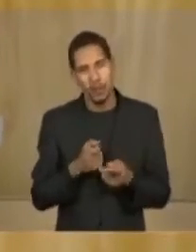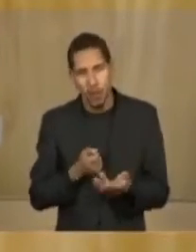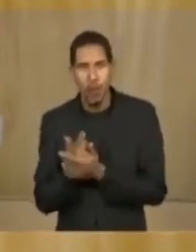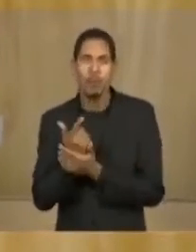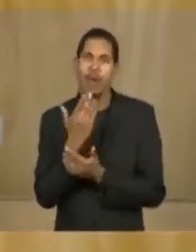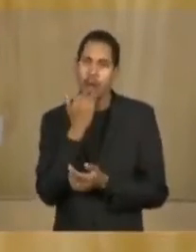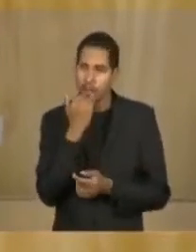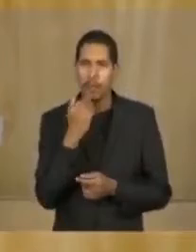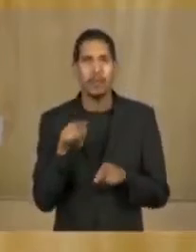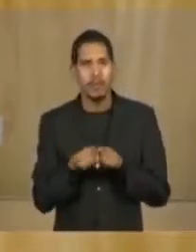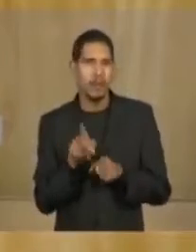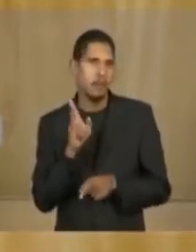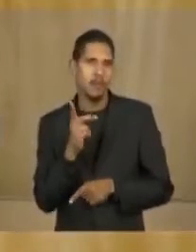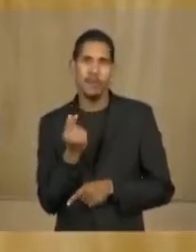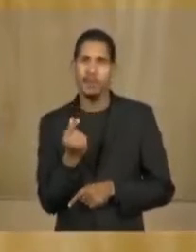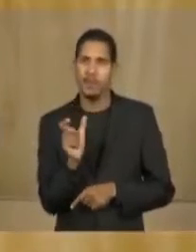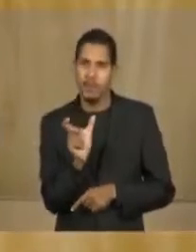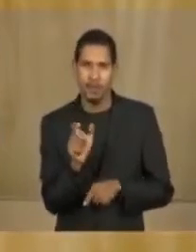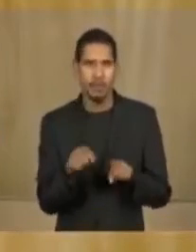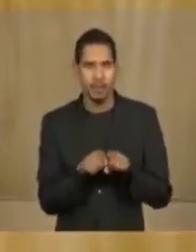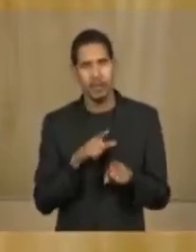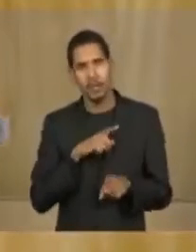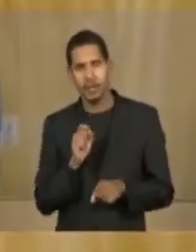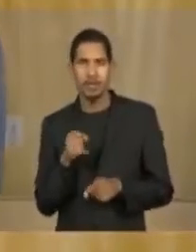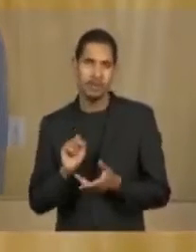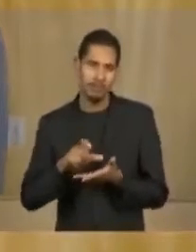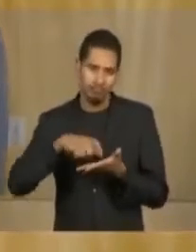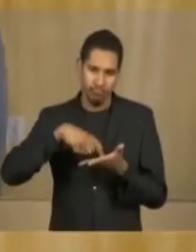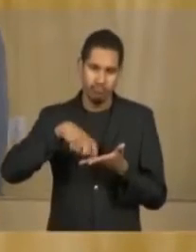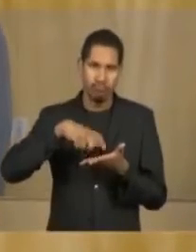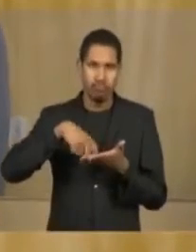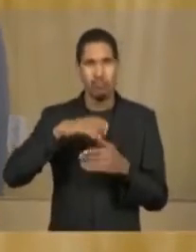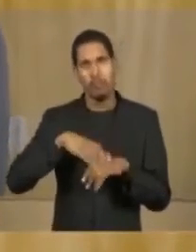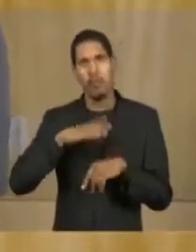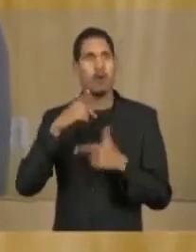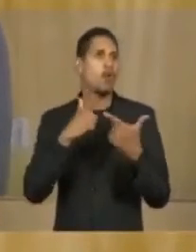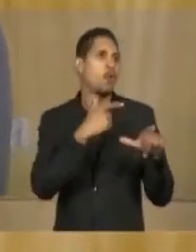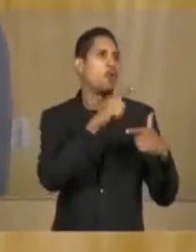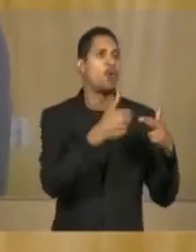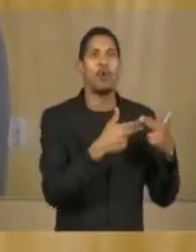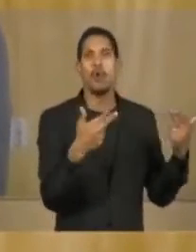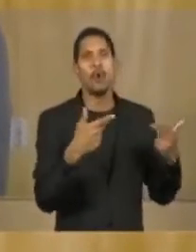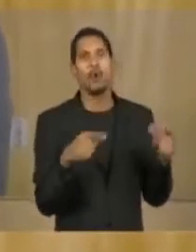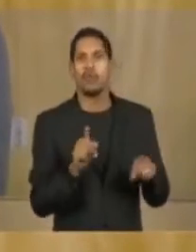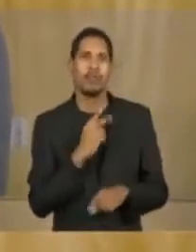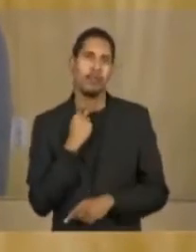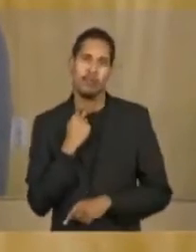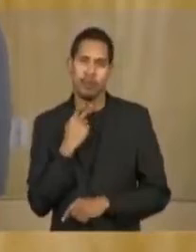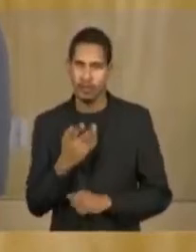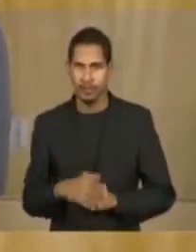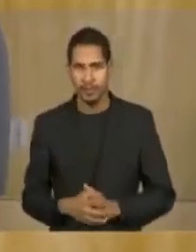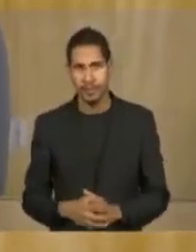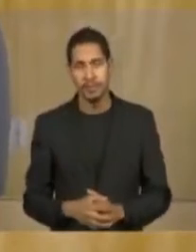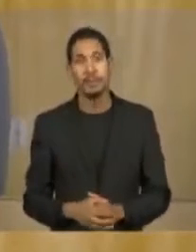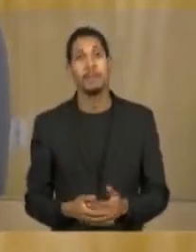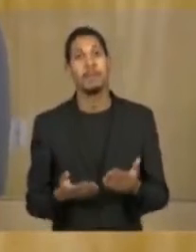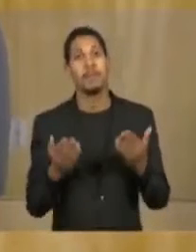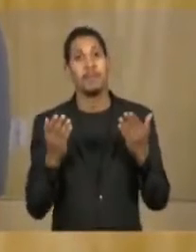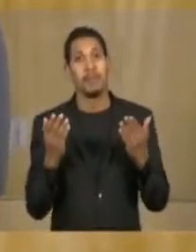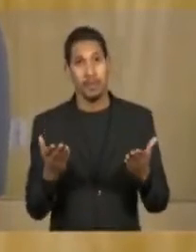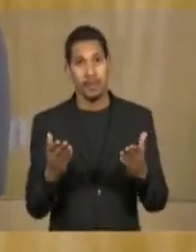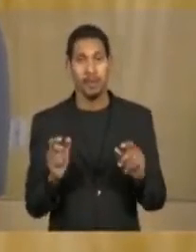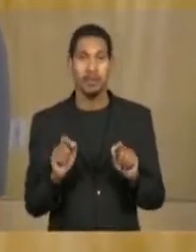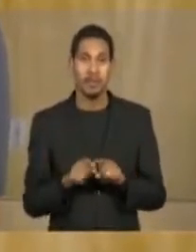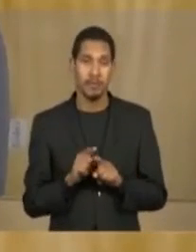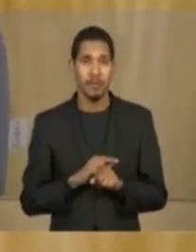bom valor nutricional. O cartão tem uma espécie de bloqueio, as pessoas não podem usar aquele cartão para comprar qualquer coisa. Então, isso nos exclui